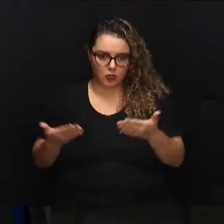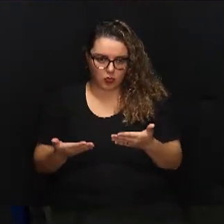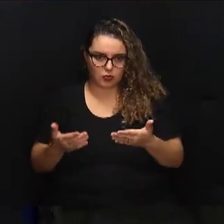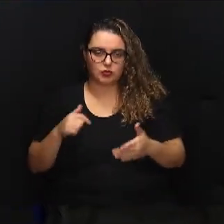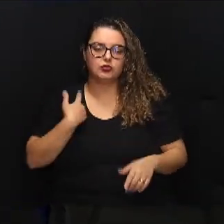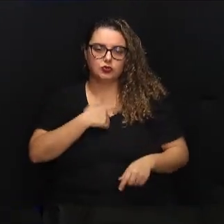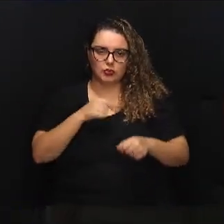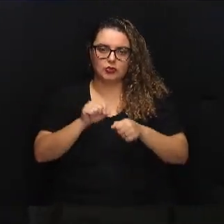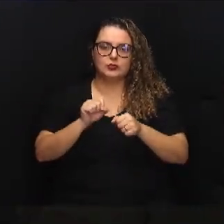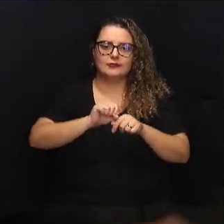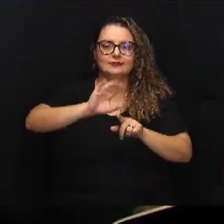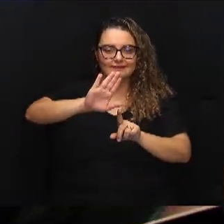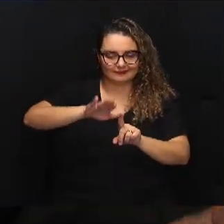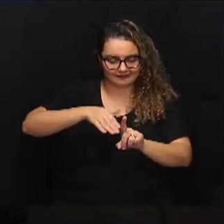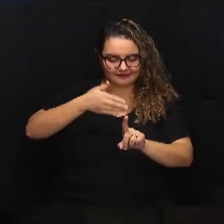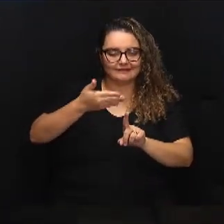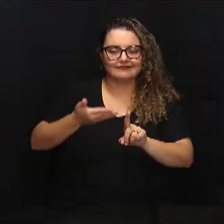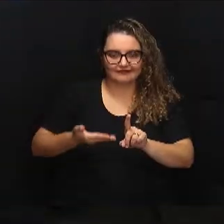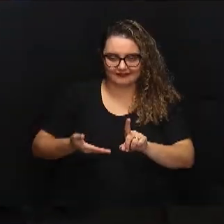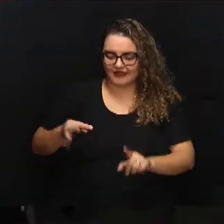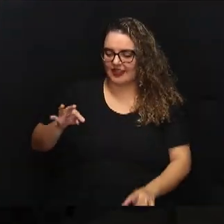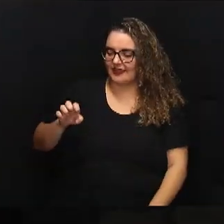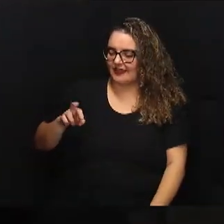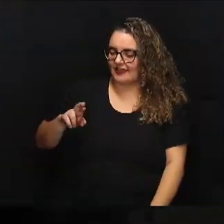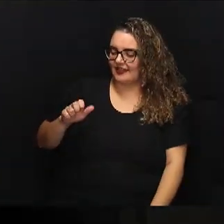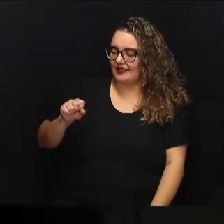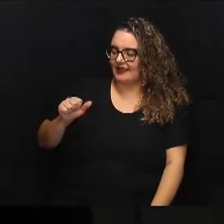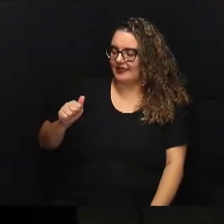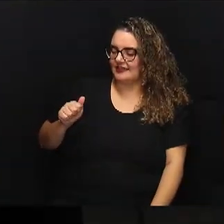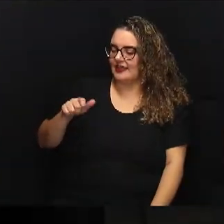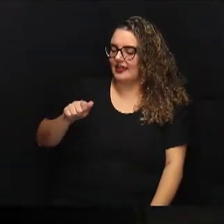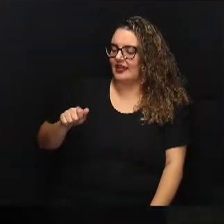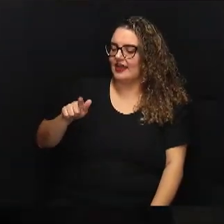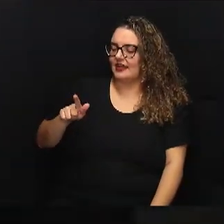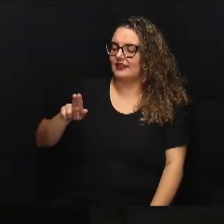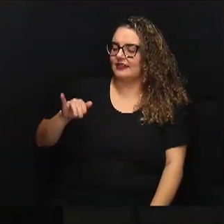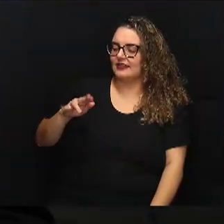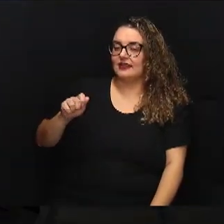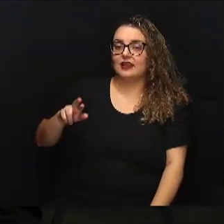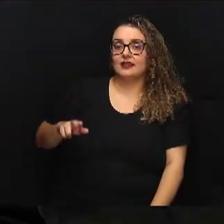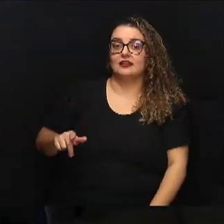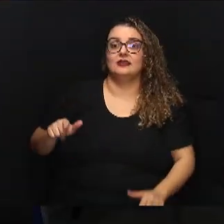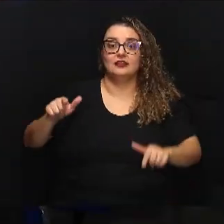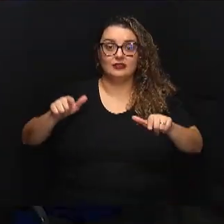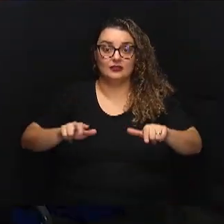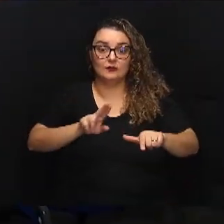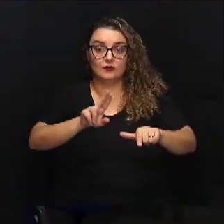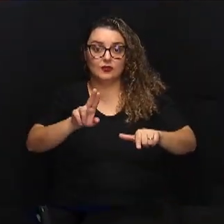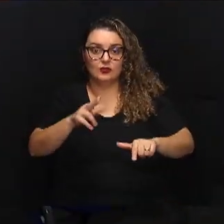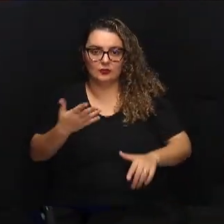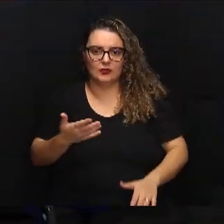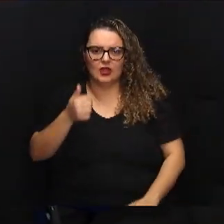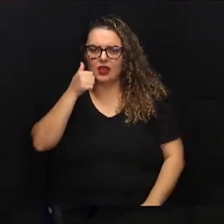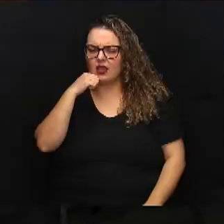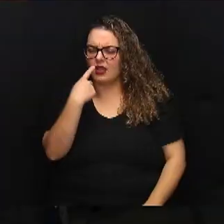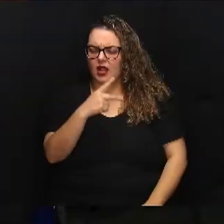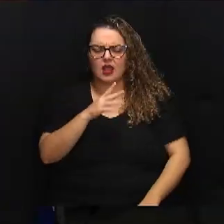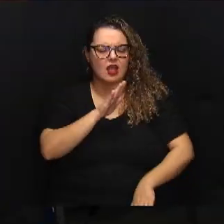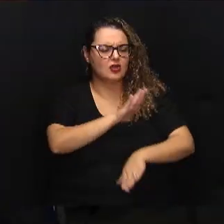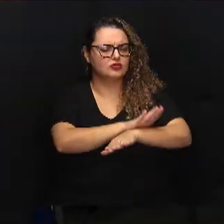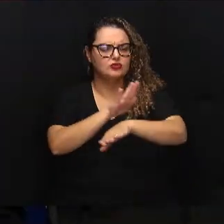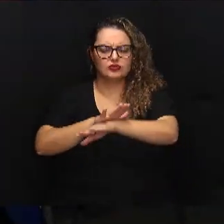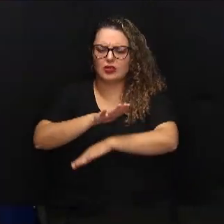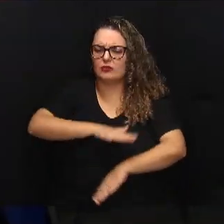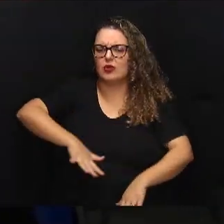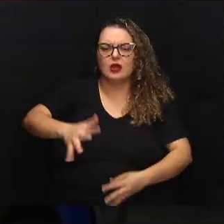está fazendo uma homenagem a Teresa Aguiar, que recebe o nome desse espaço. Ela que contribuiu muito para a arte,